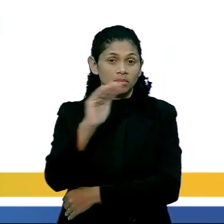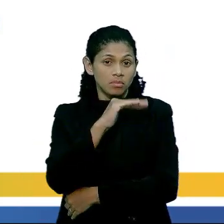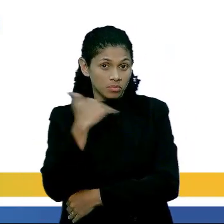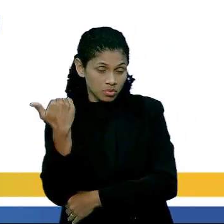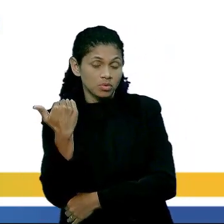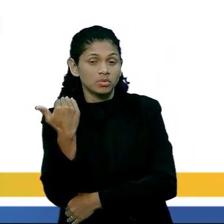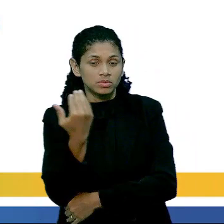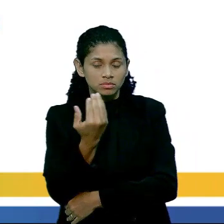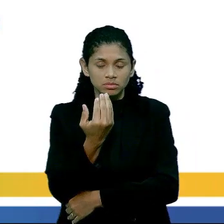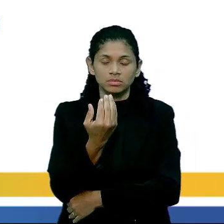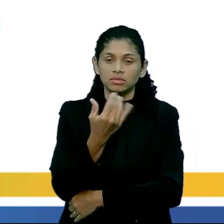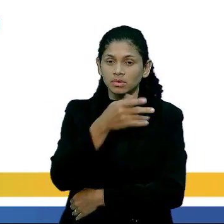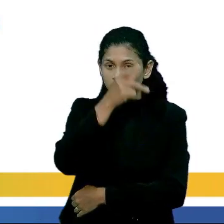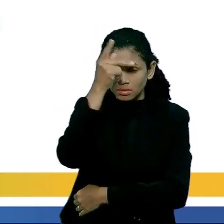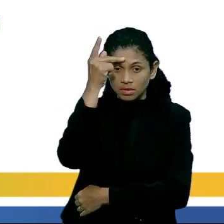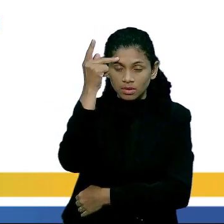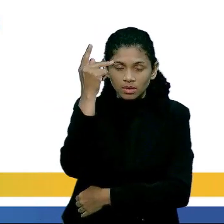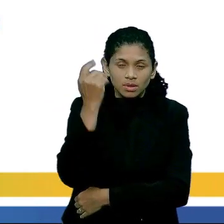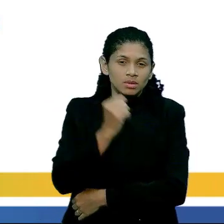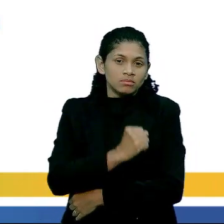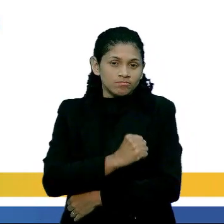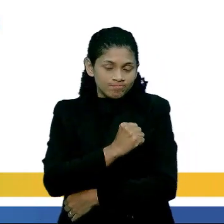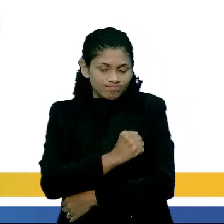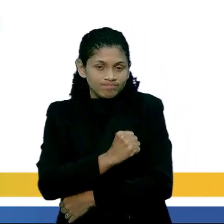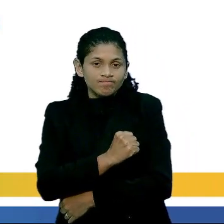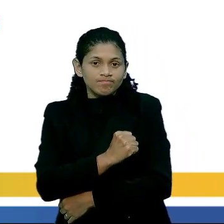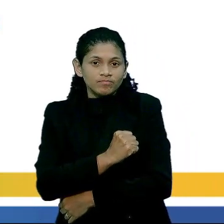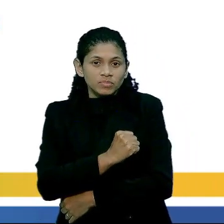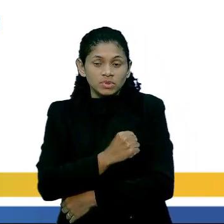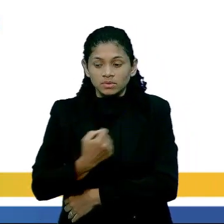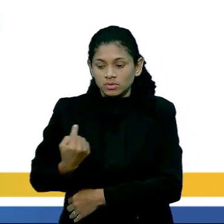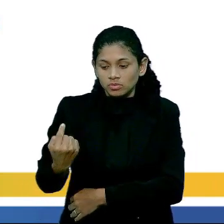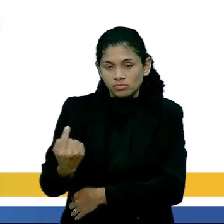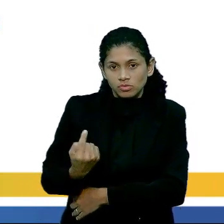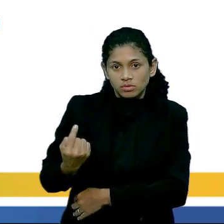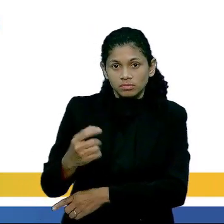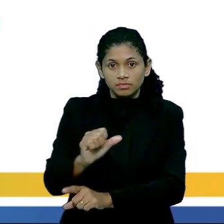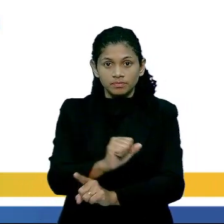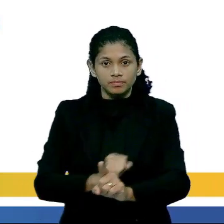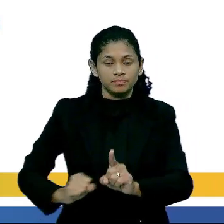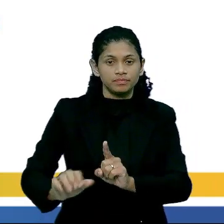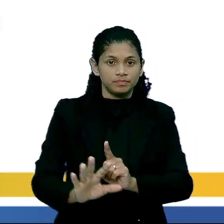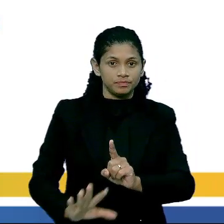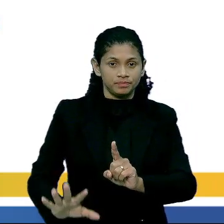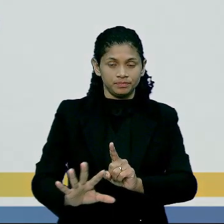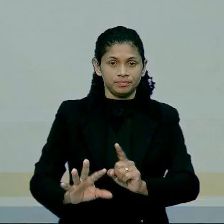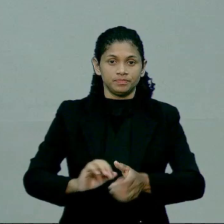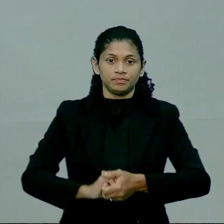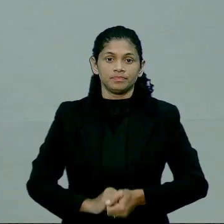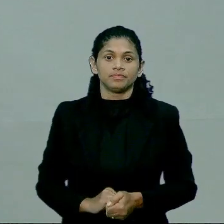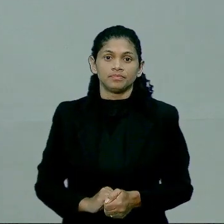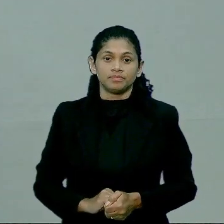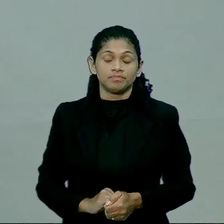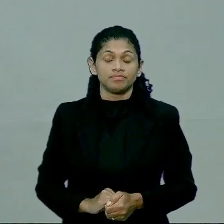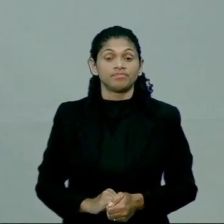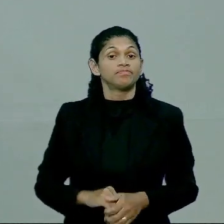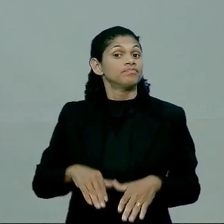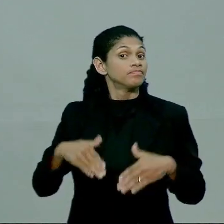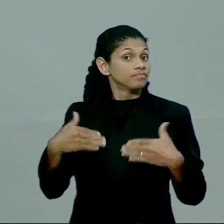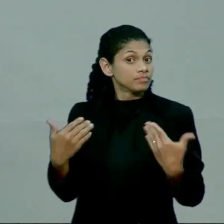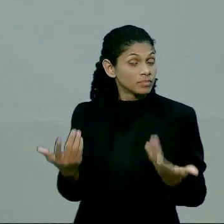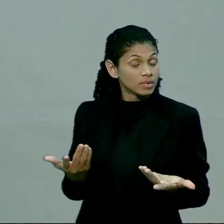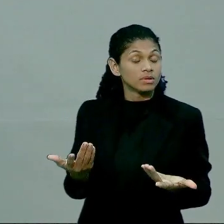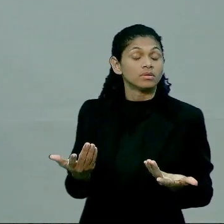morte de um ente querido e isolamento social então Observe aí né que o enunciado mesmo ele já não vai